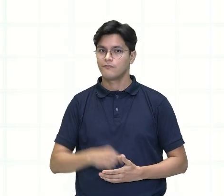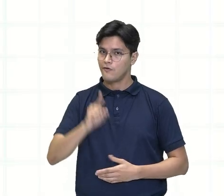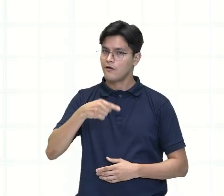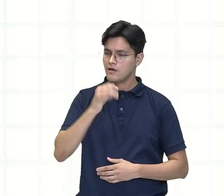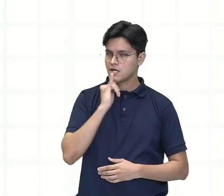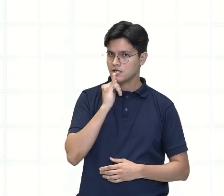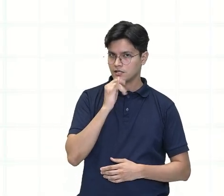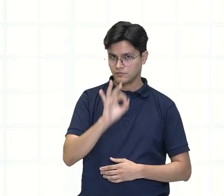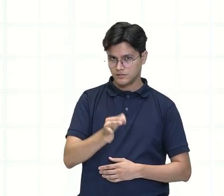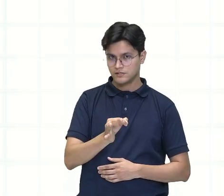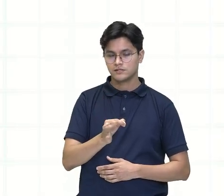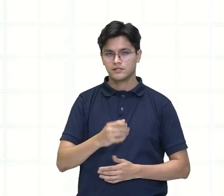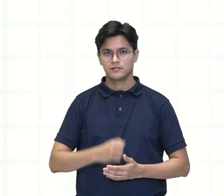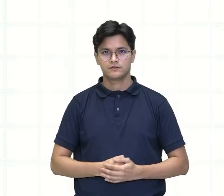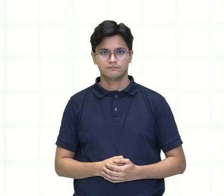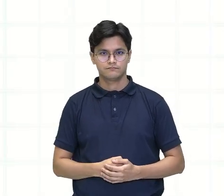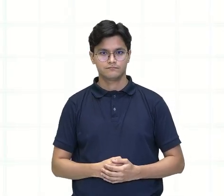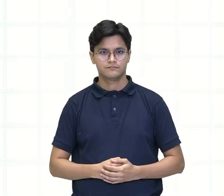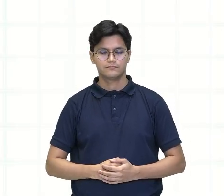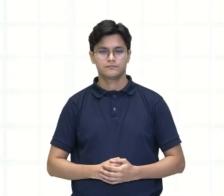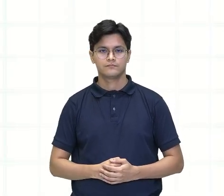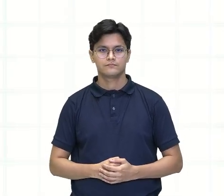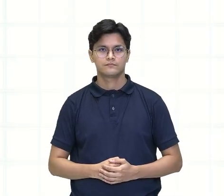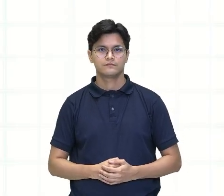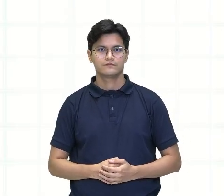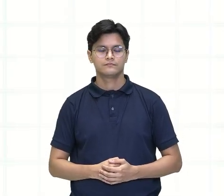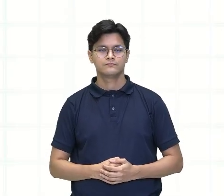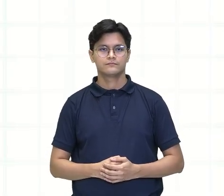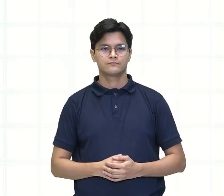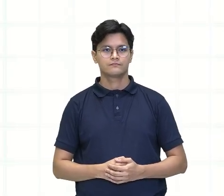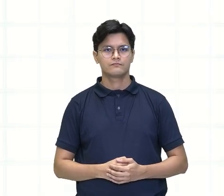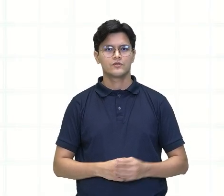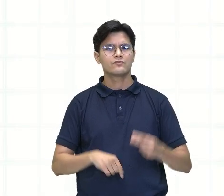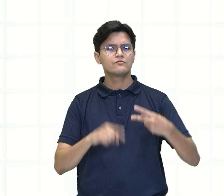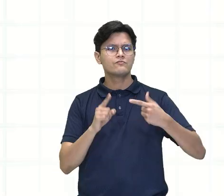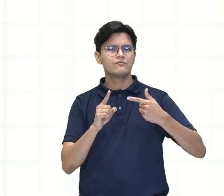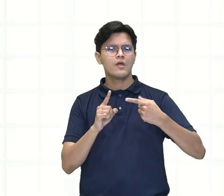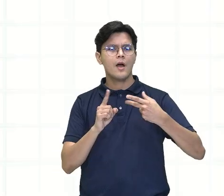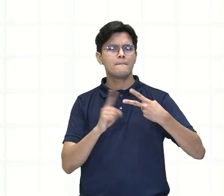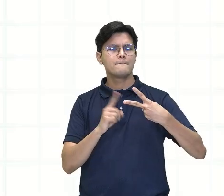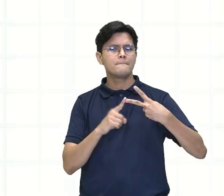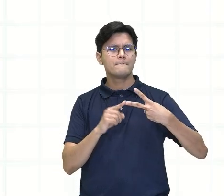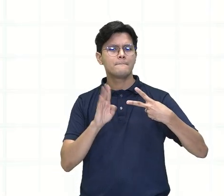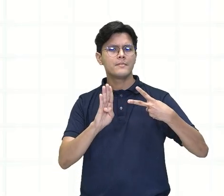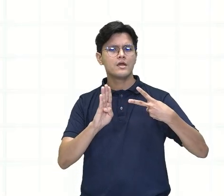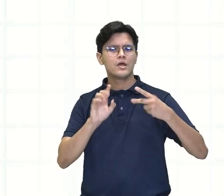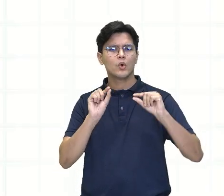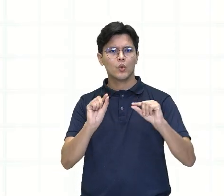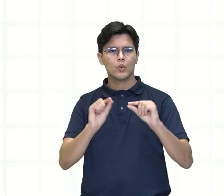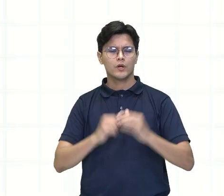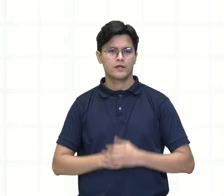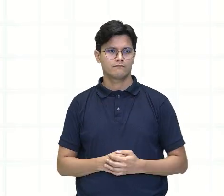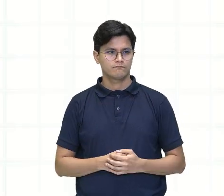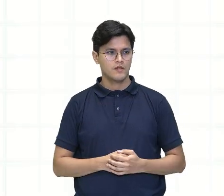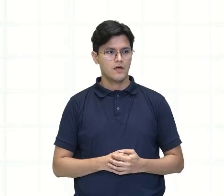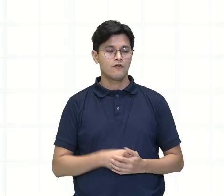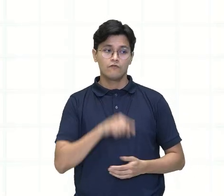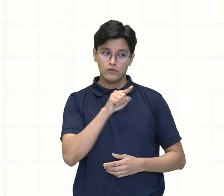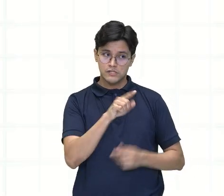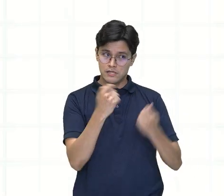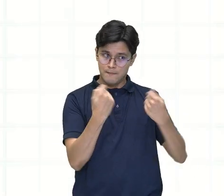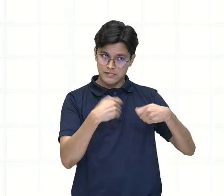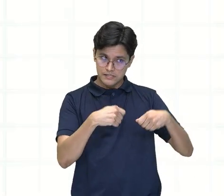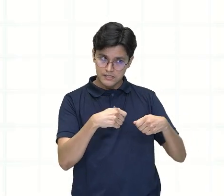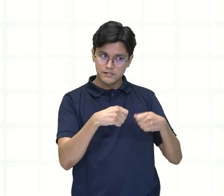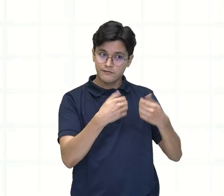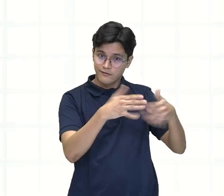Eu ordeno que você se retire daqui. E a letra B, é preciso que você se retire daqui. Nós temos